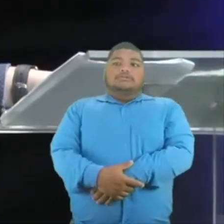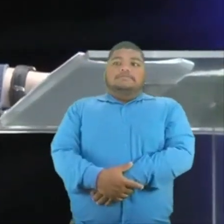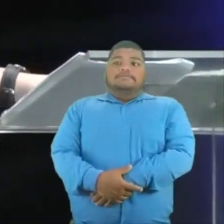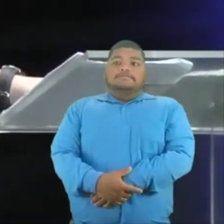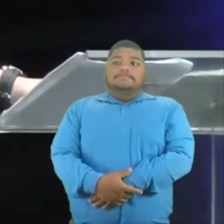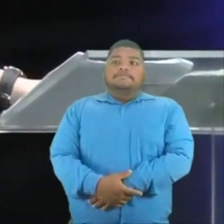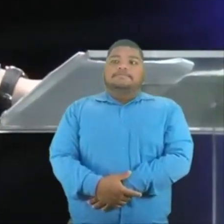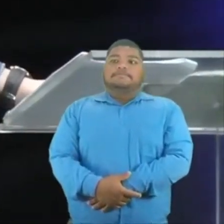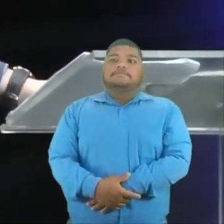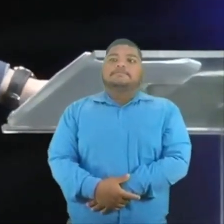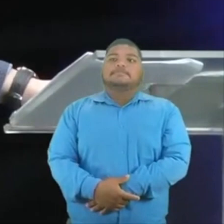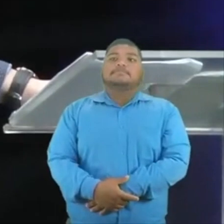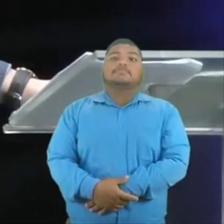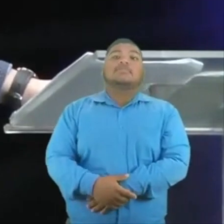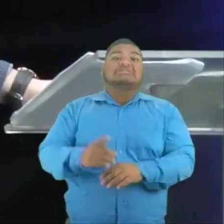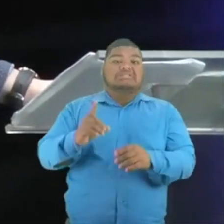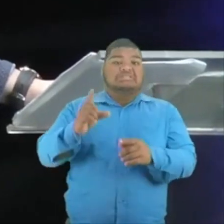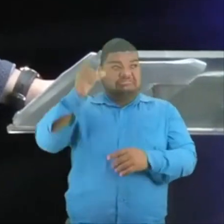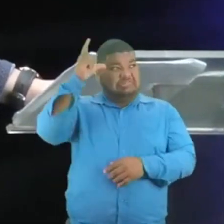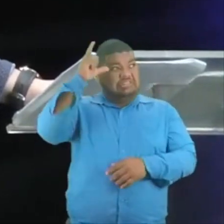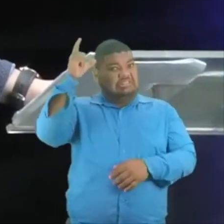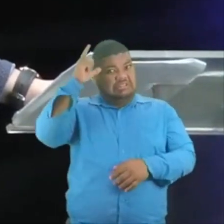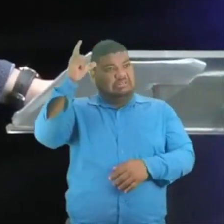Isso é teologia do diabo, gente.